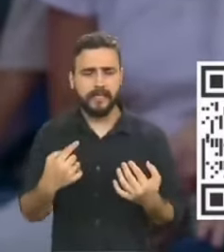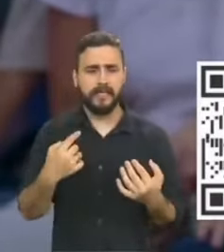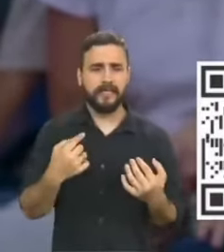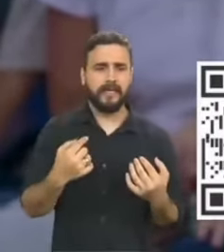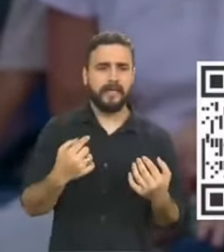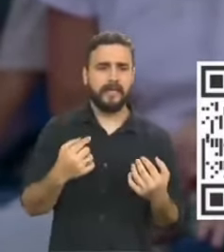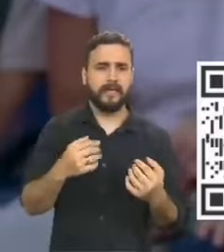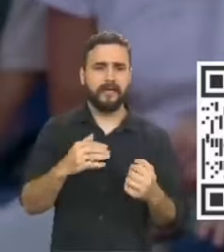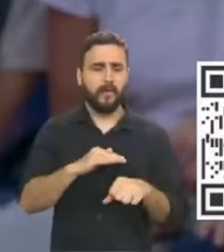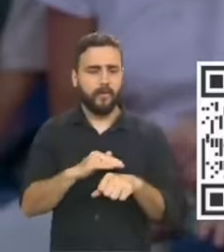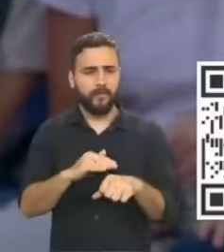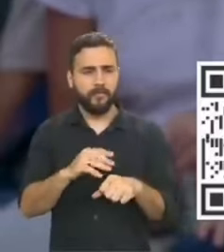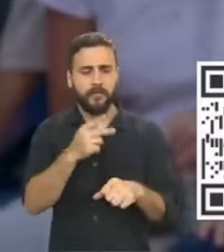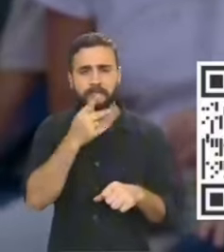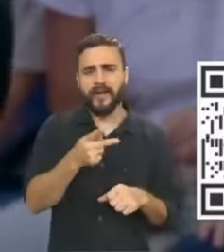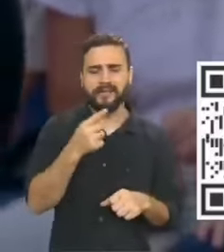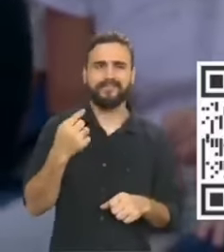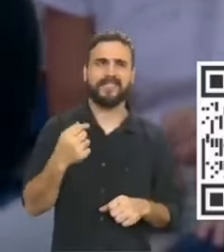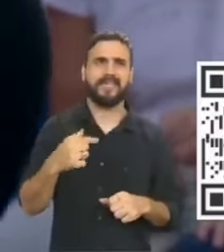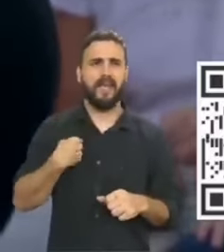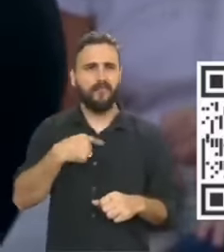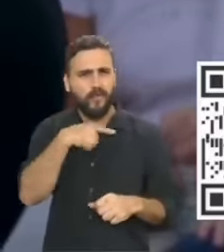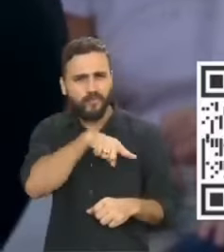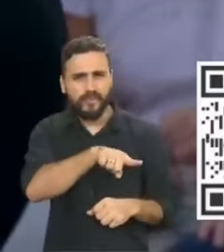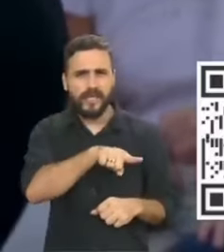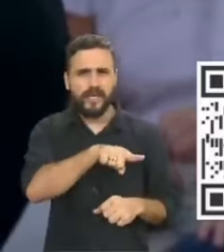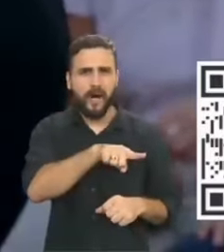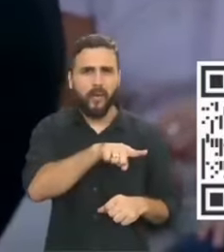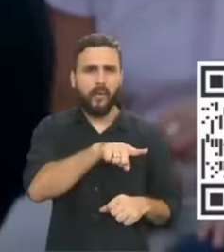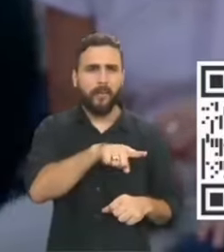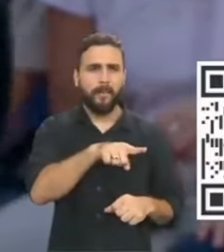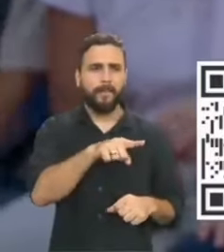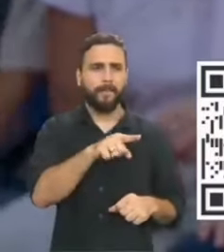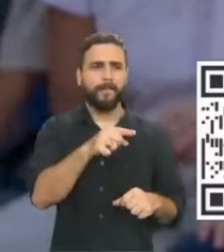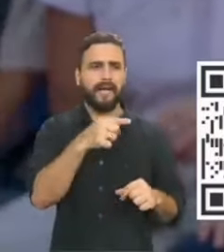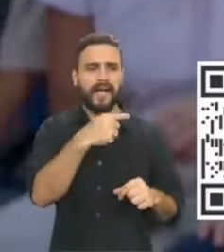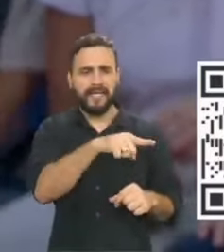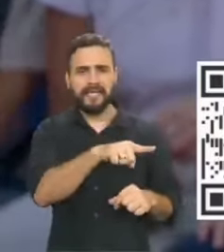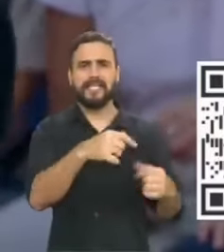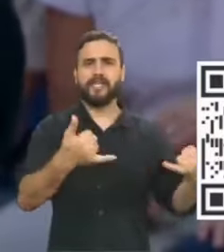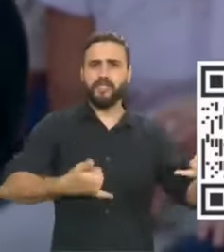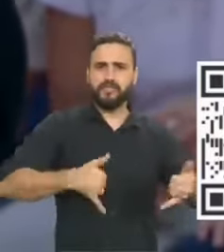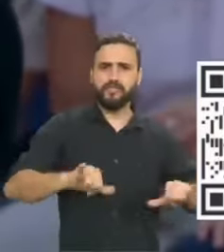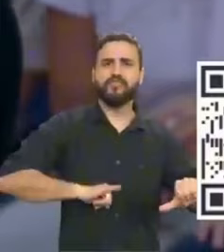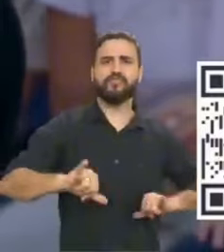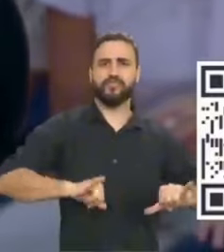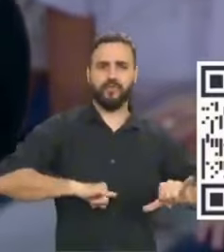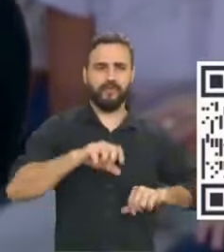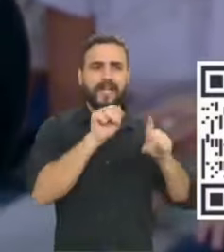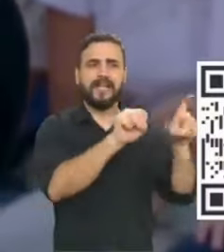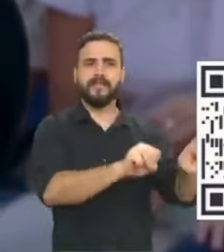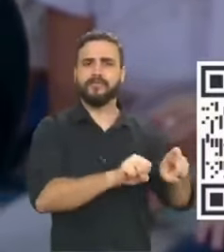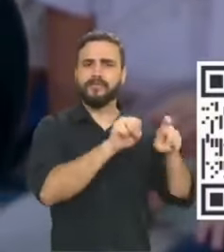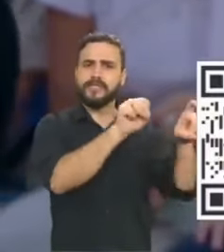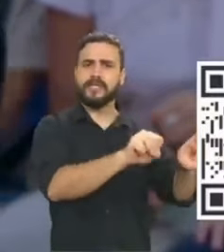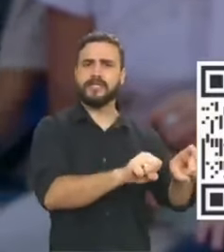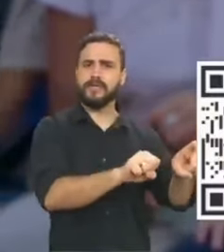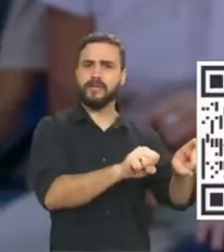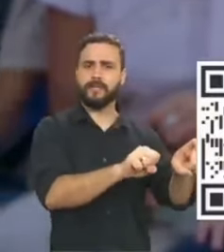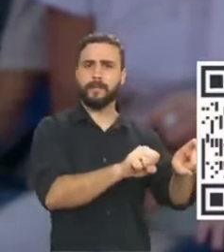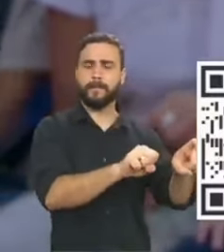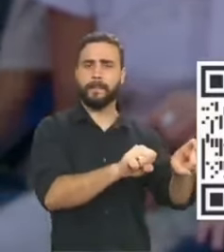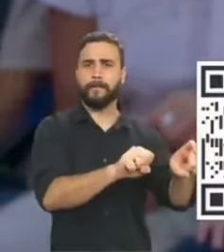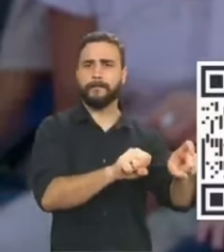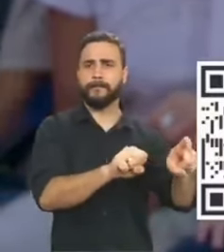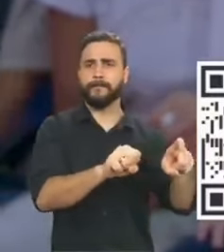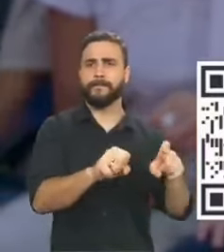de realidade. Eu já vi pais que falaram assim: vou mandar meu filho para sofrer um choque de realidade, levando em consideração o